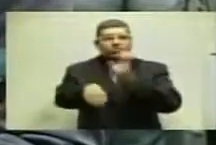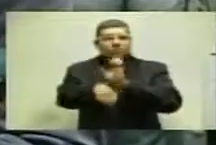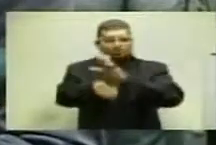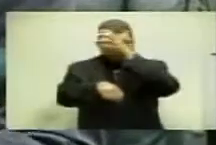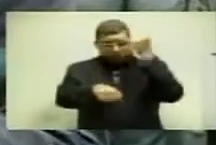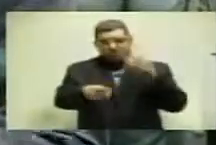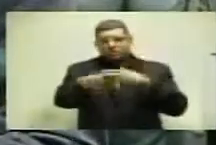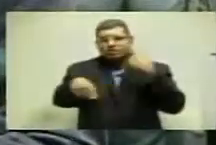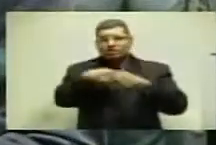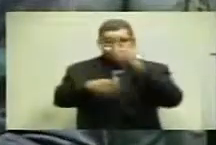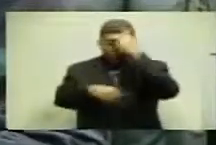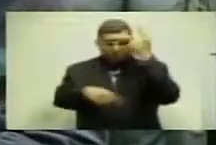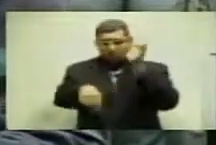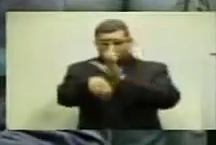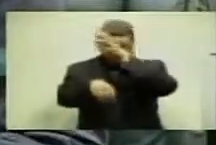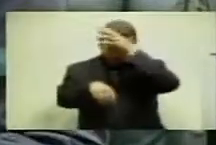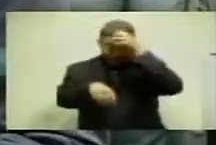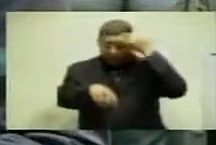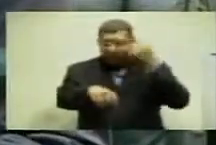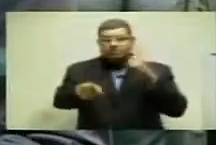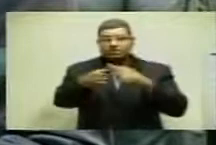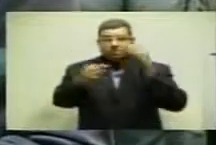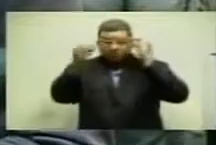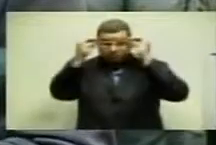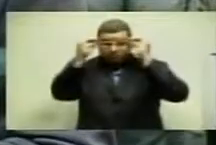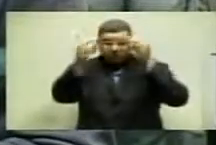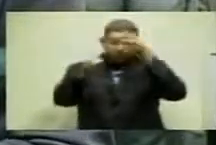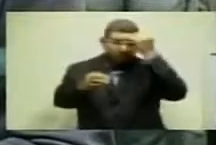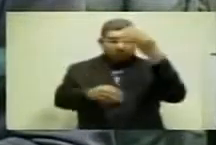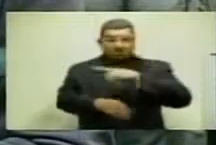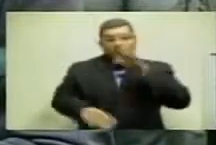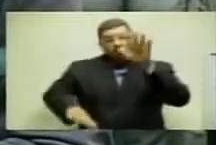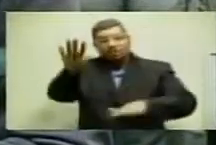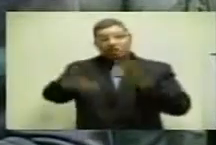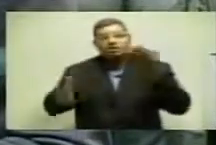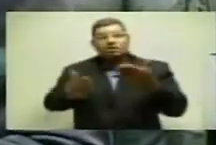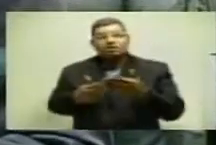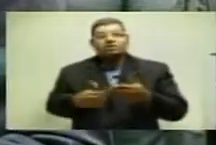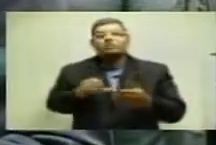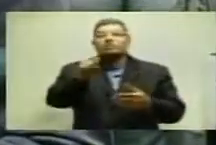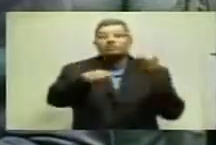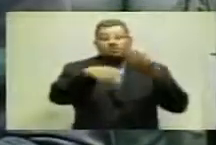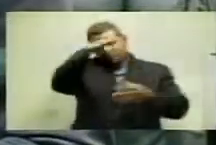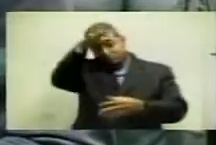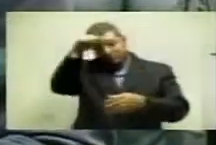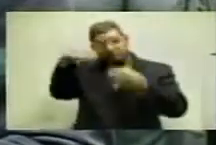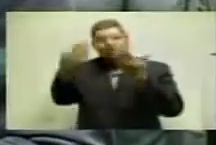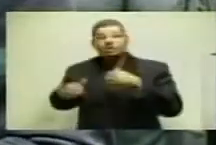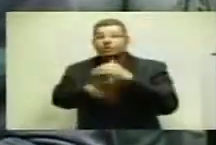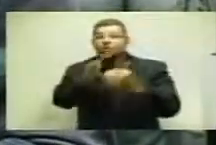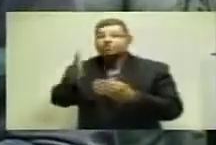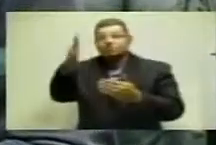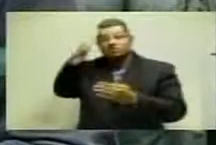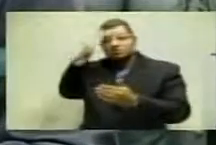Estado do Amazonas, contra o povo do Estado do Amazonas, porque o Amazonas depende da Zona Franca de Manaus. Aí. Todo mundo